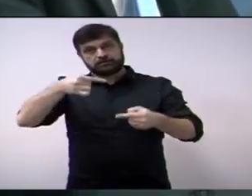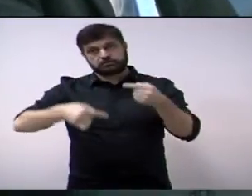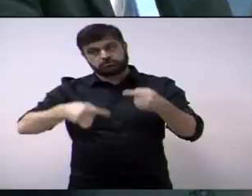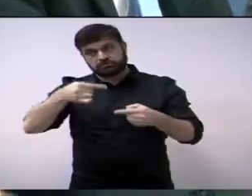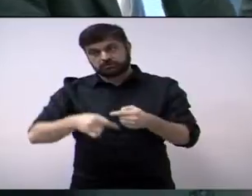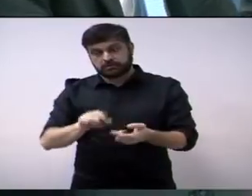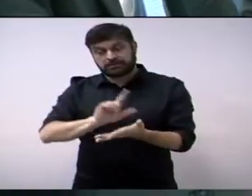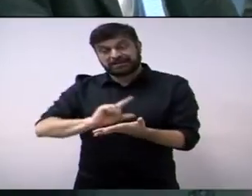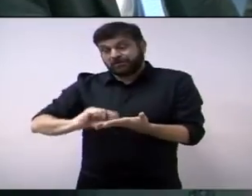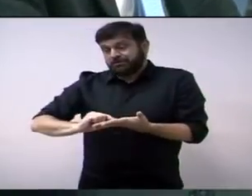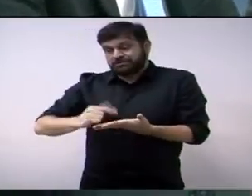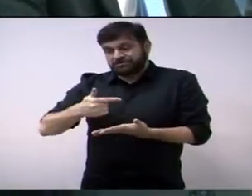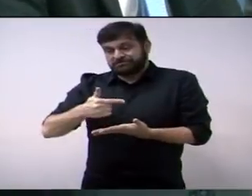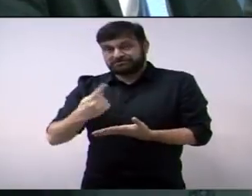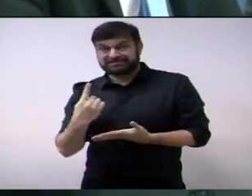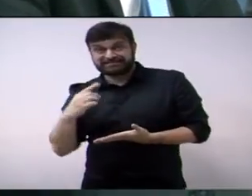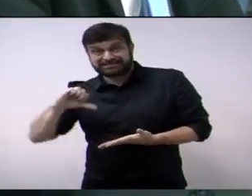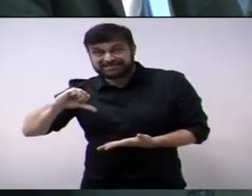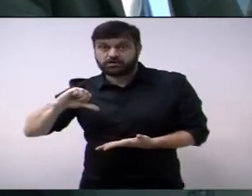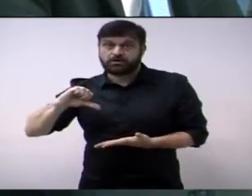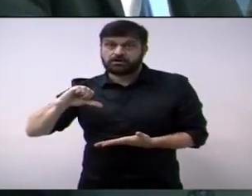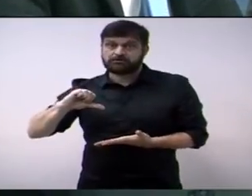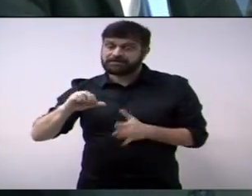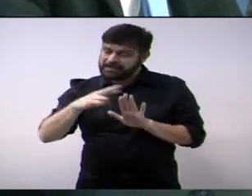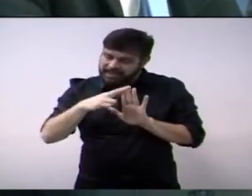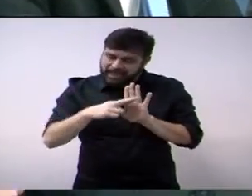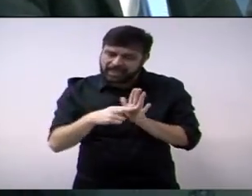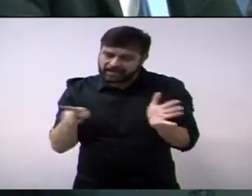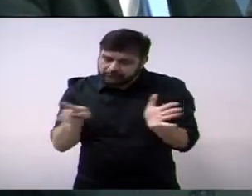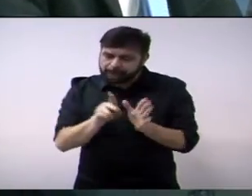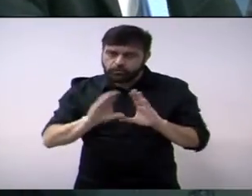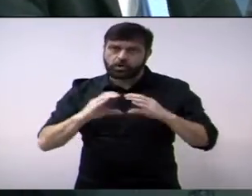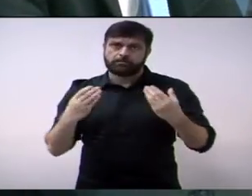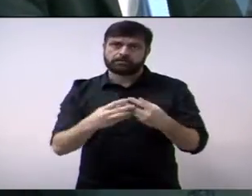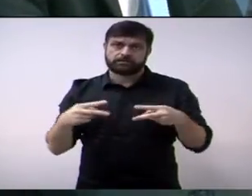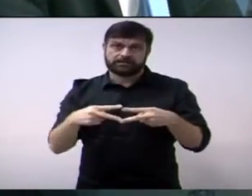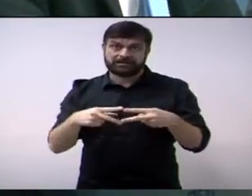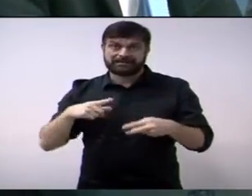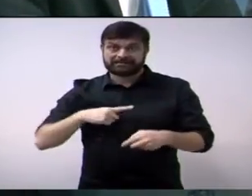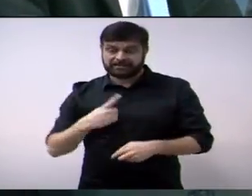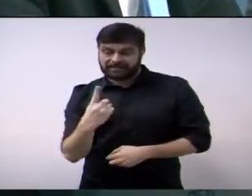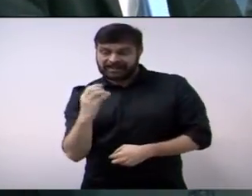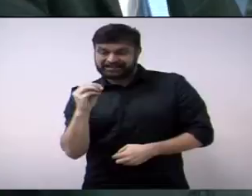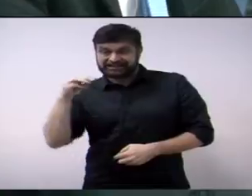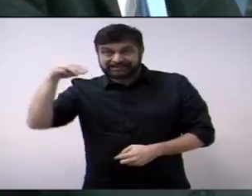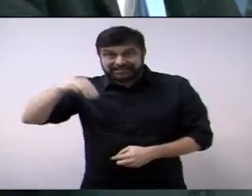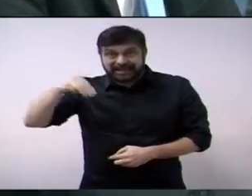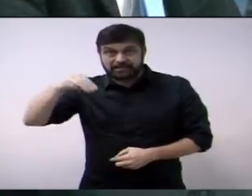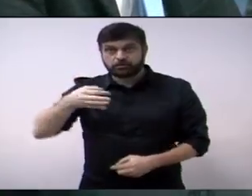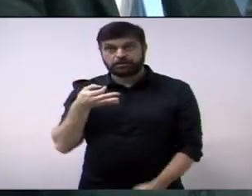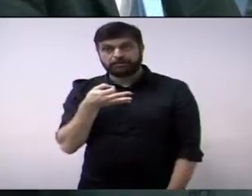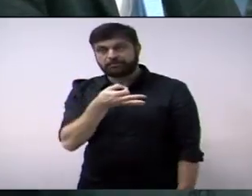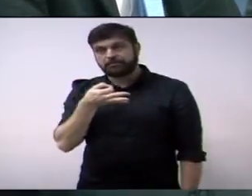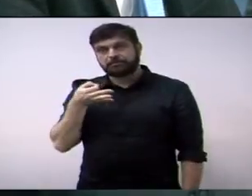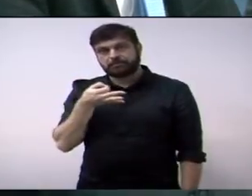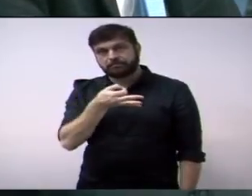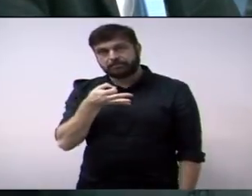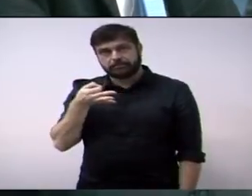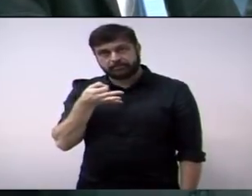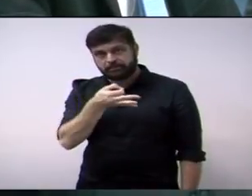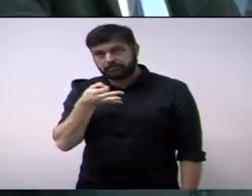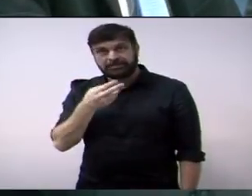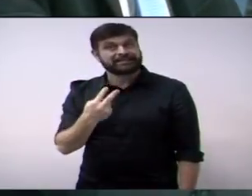ó, 219.2. 10 minutos para falar durante o expediente em tema livre,